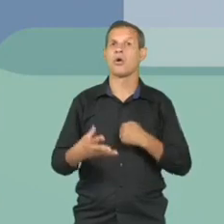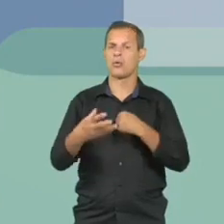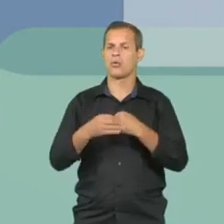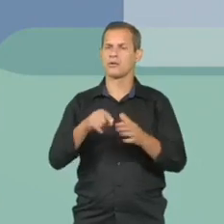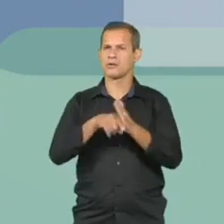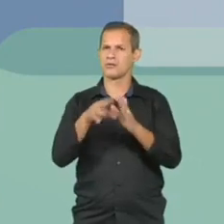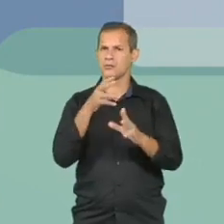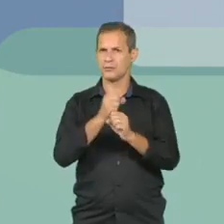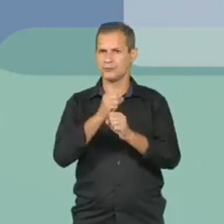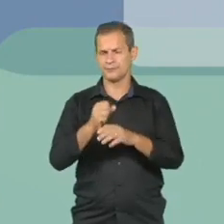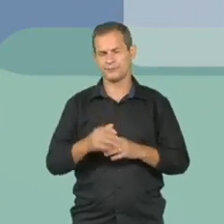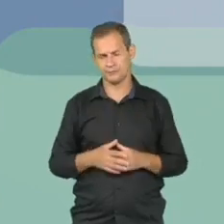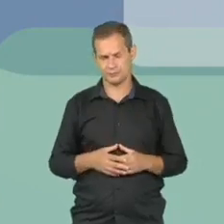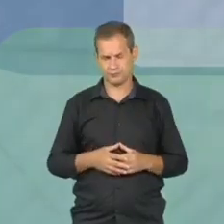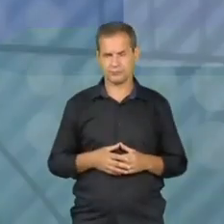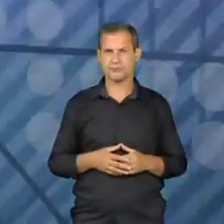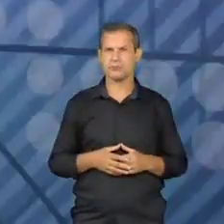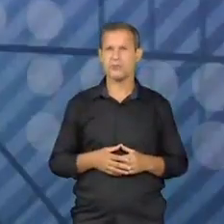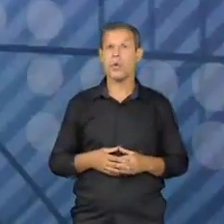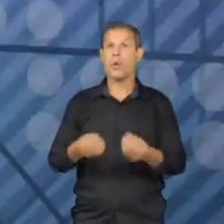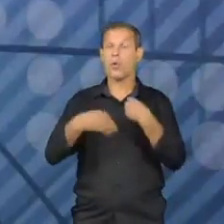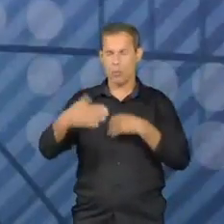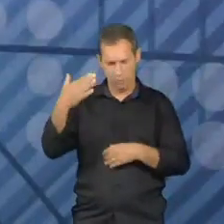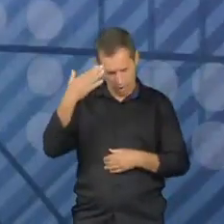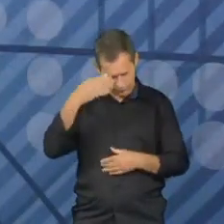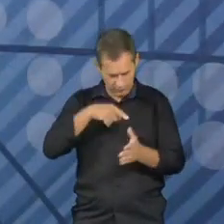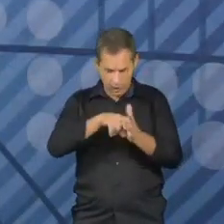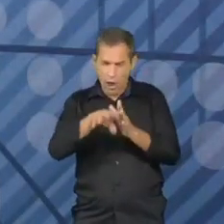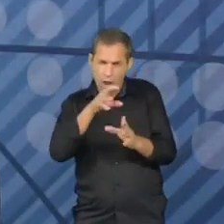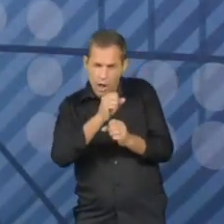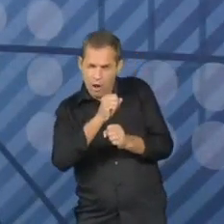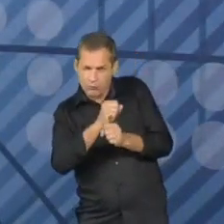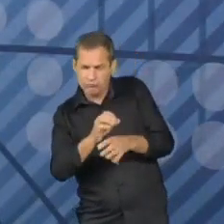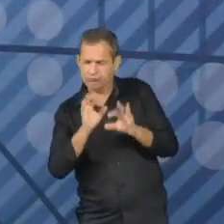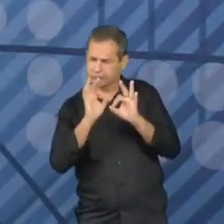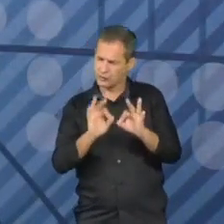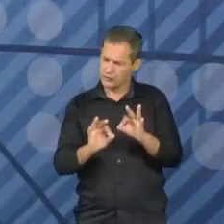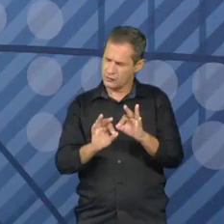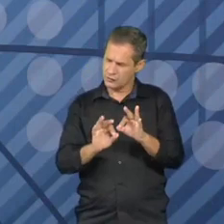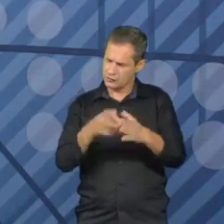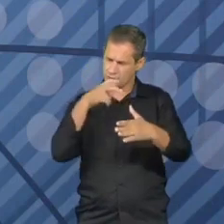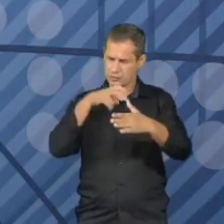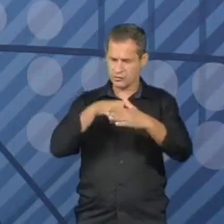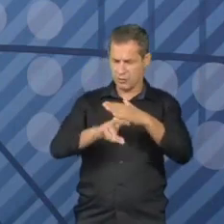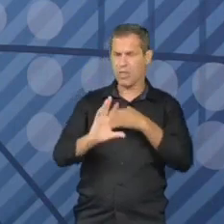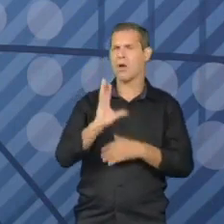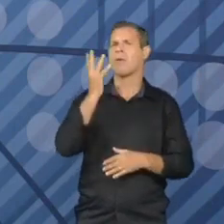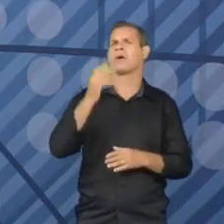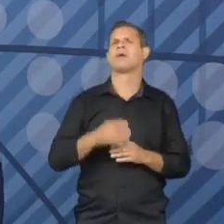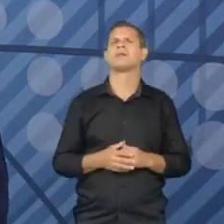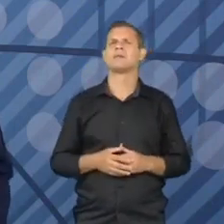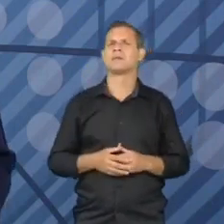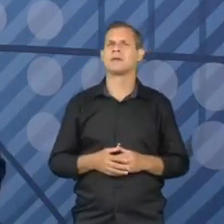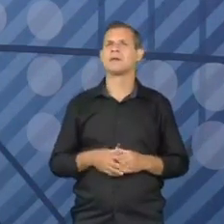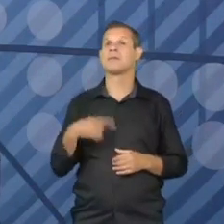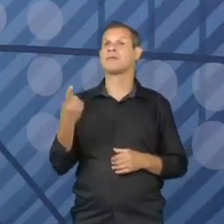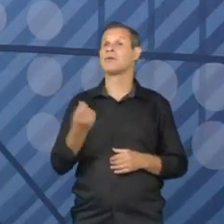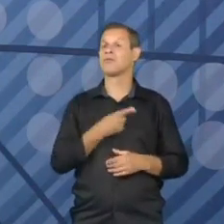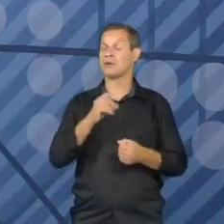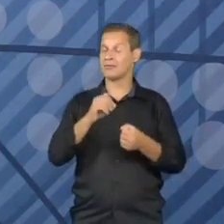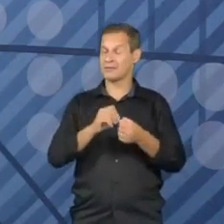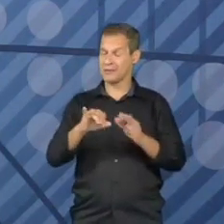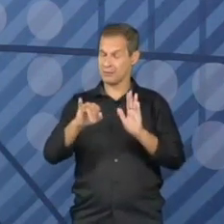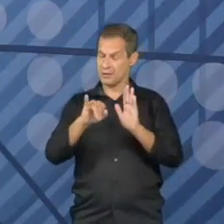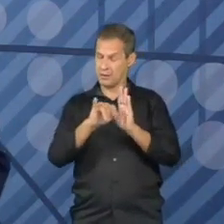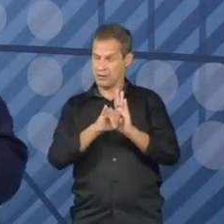Noções de probabilidade. Como entender a probabilidade de um determinado evento acontecer? E aí a gente vai fazer o